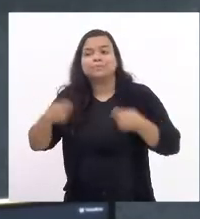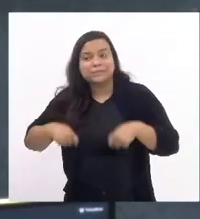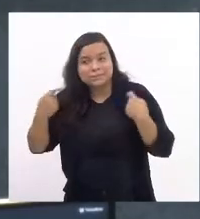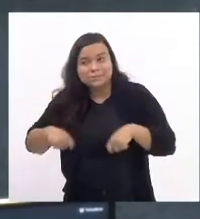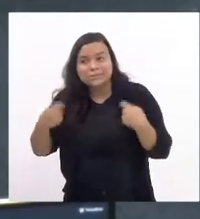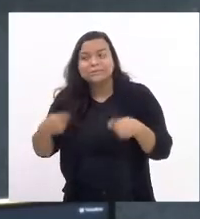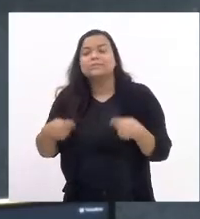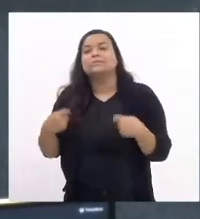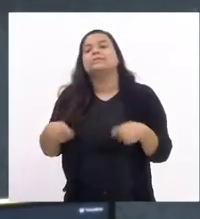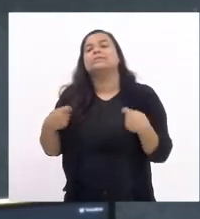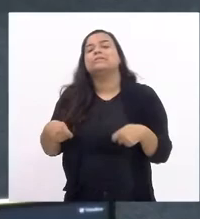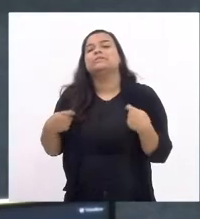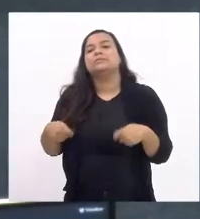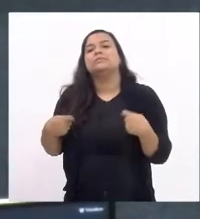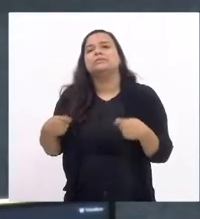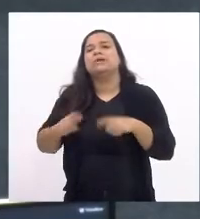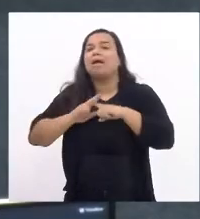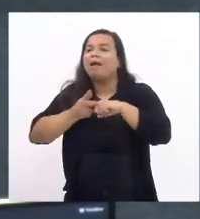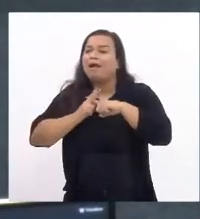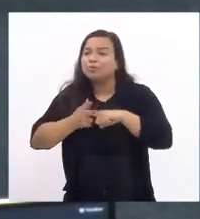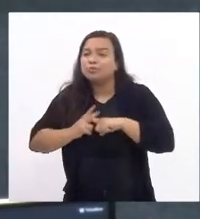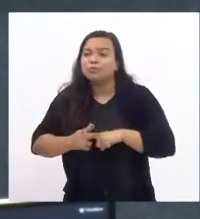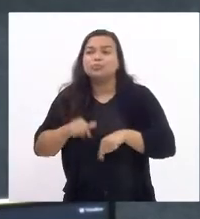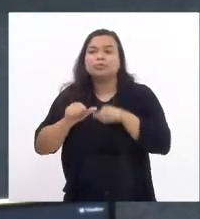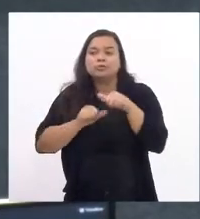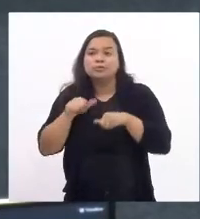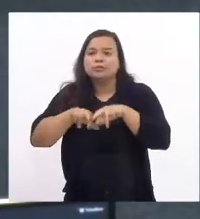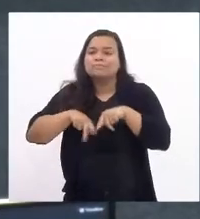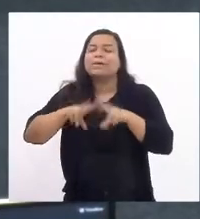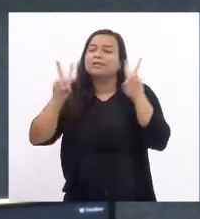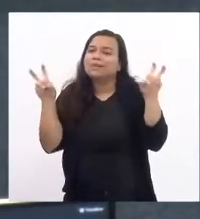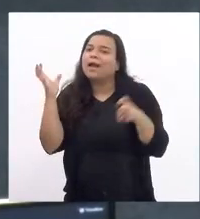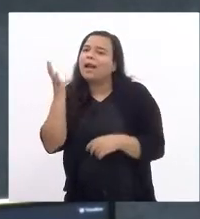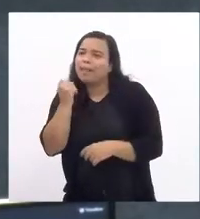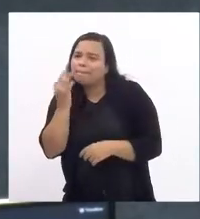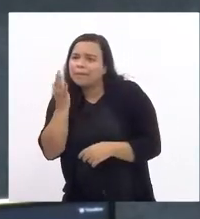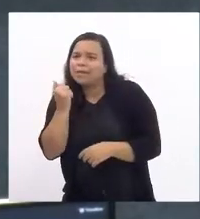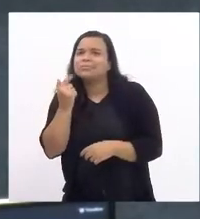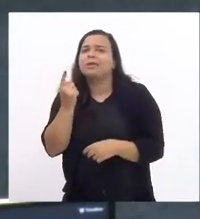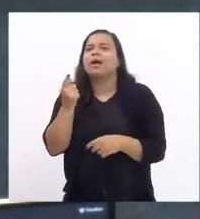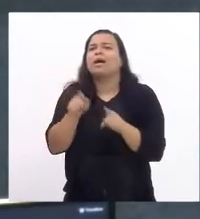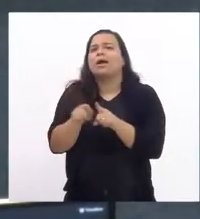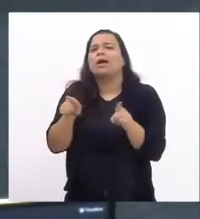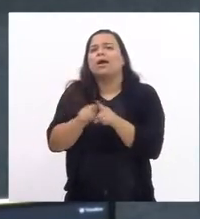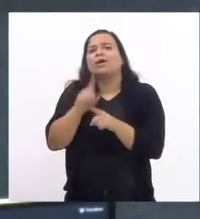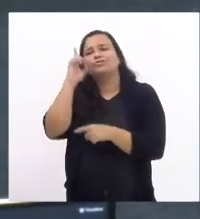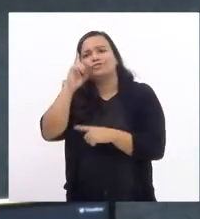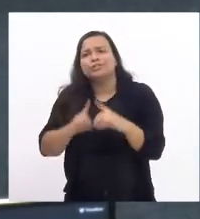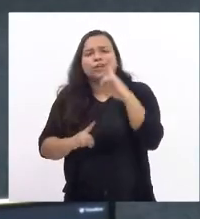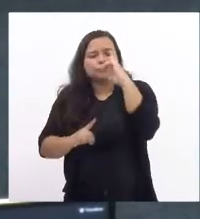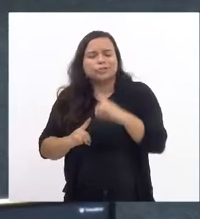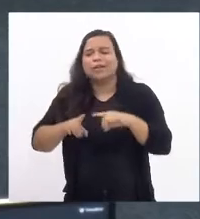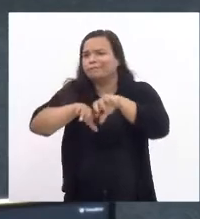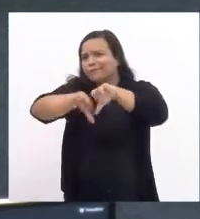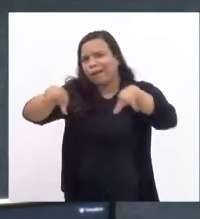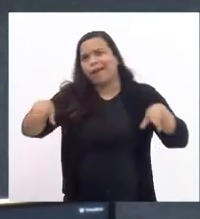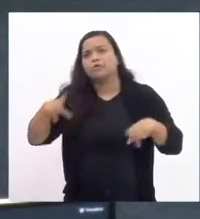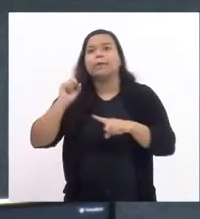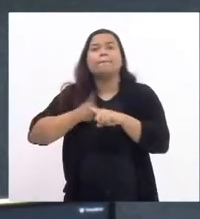aí ter um reajuste na questão da alimentação e em vários outros direitos, porque